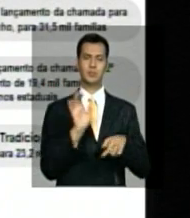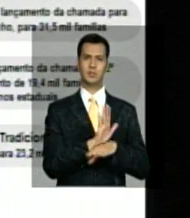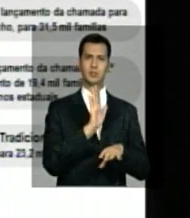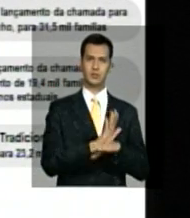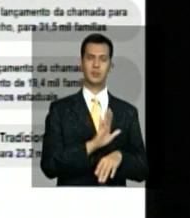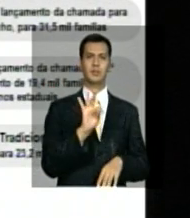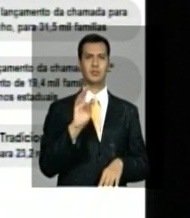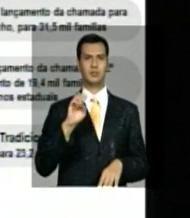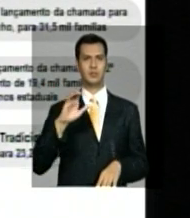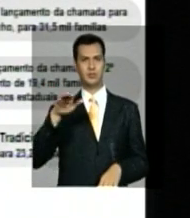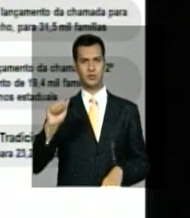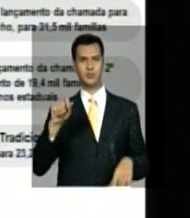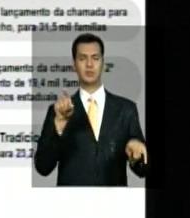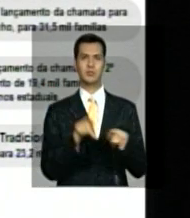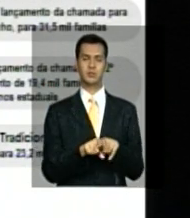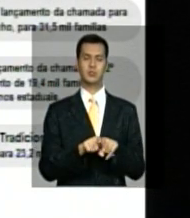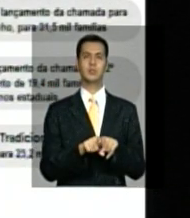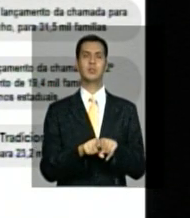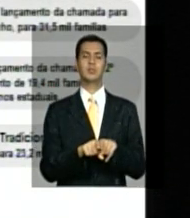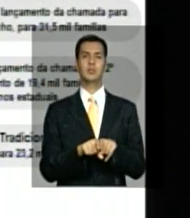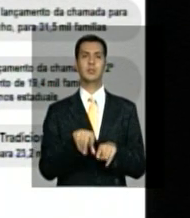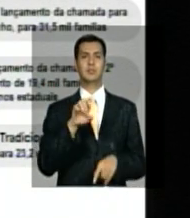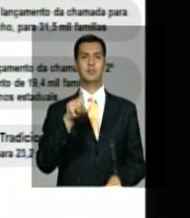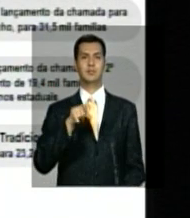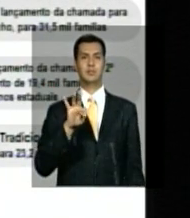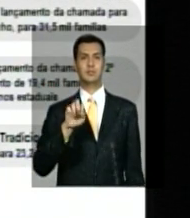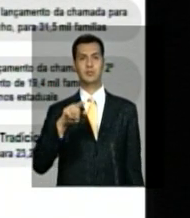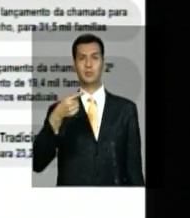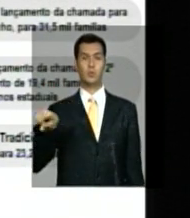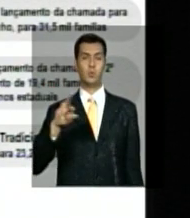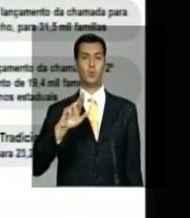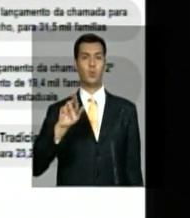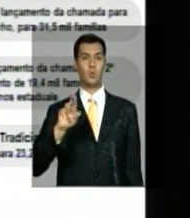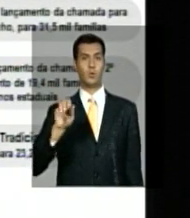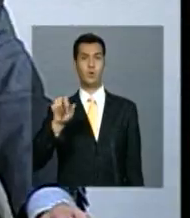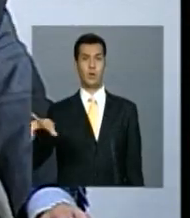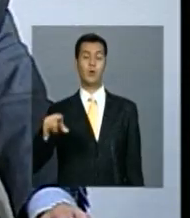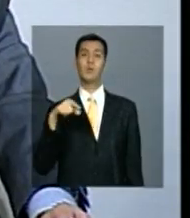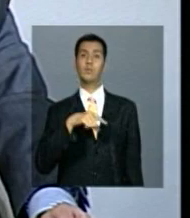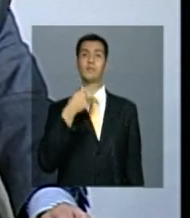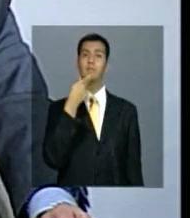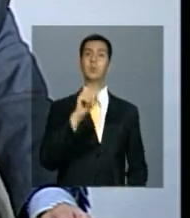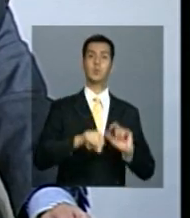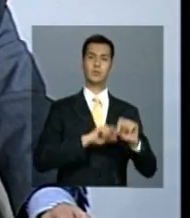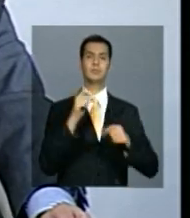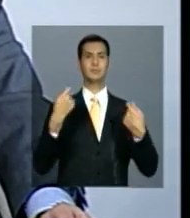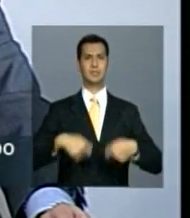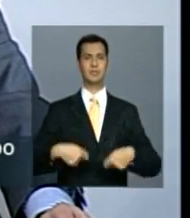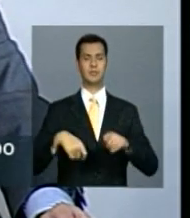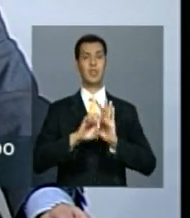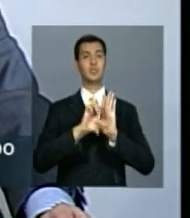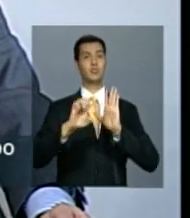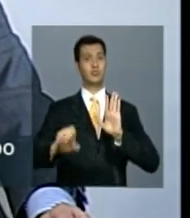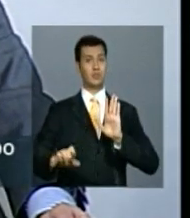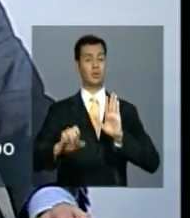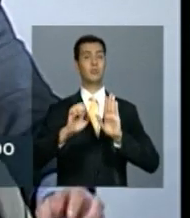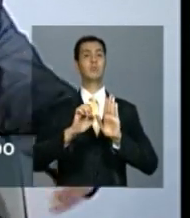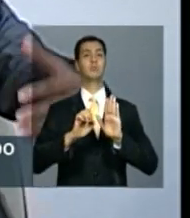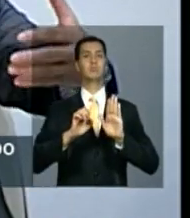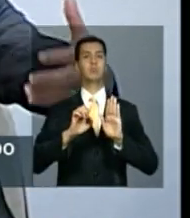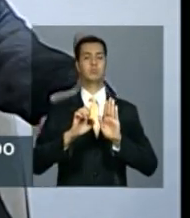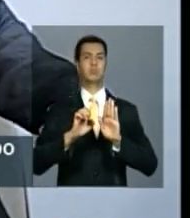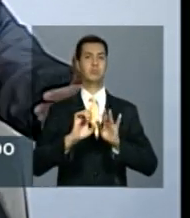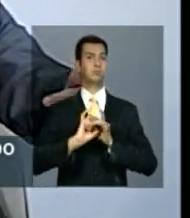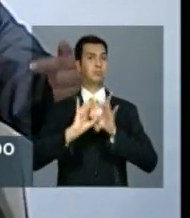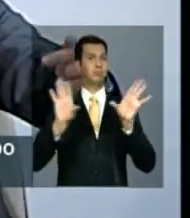lei define que a a assistência técnica extensão Rural seja contratada mediante editais de chamada pública então